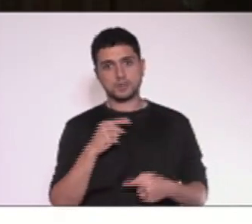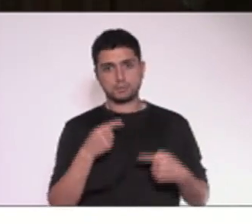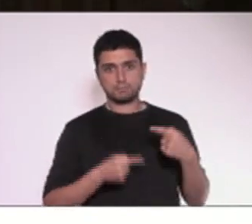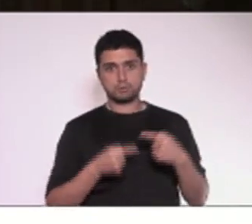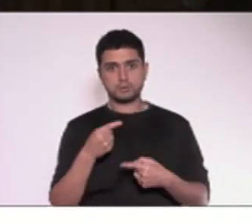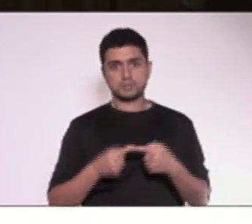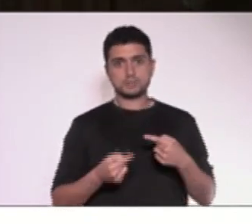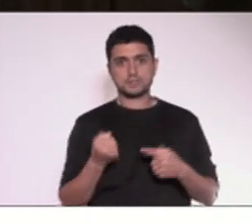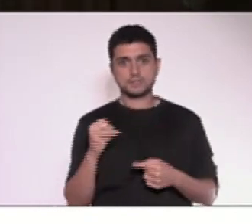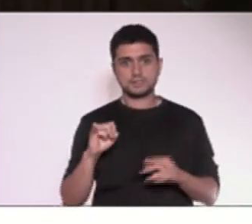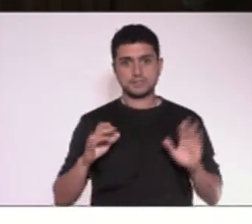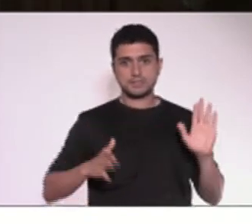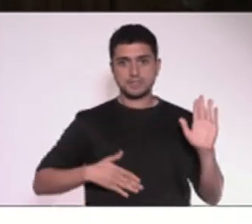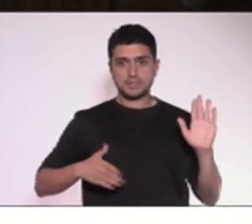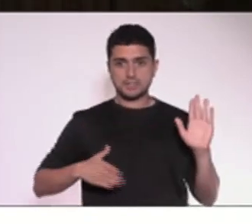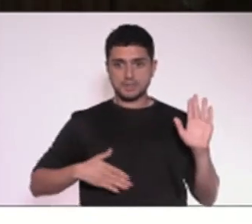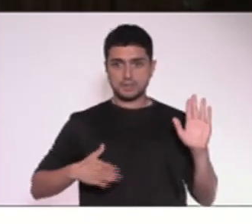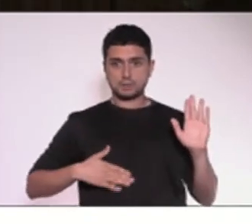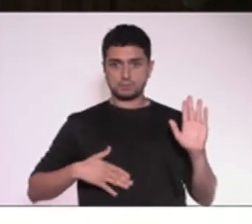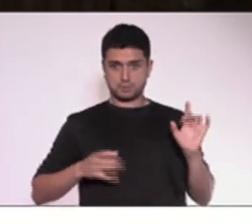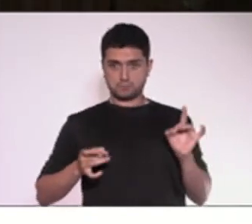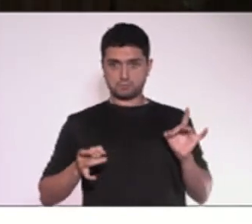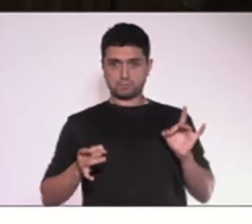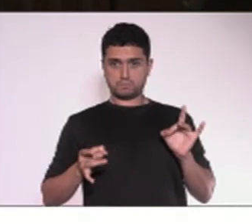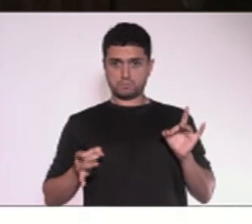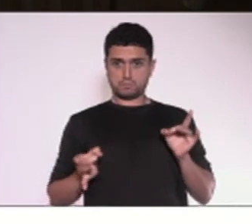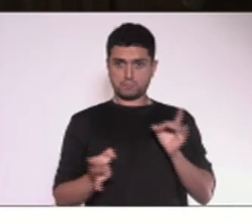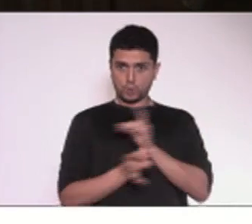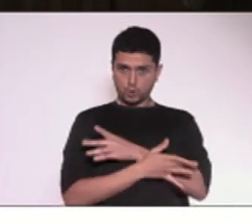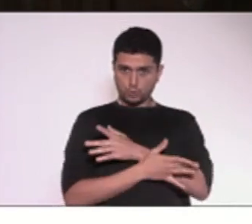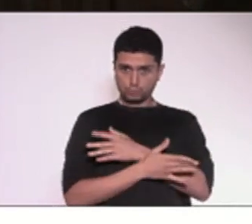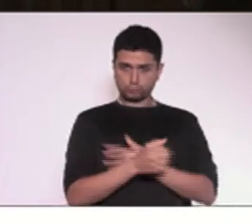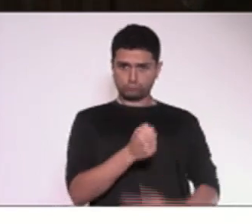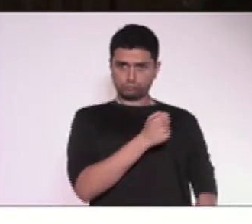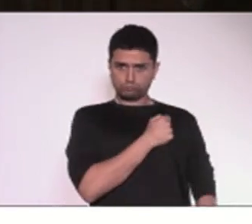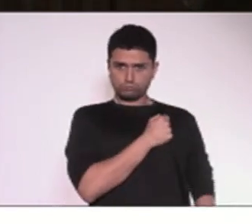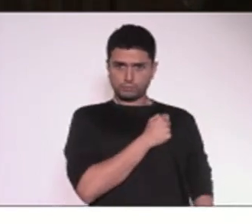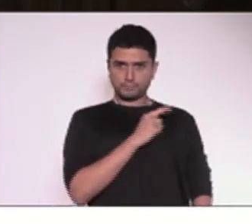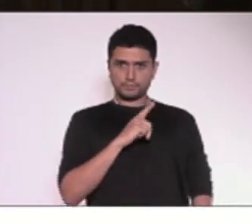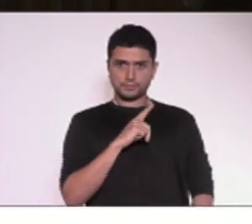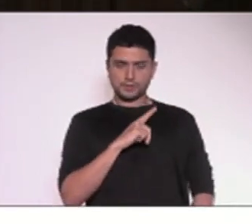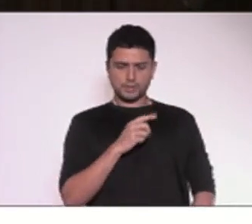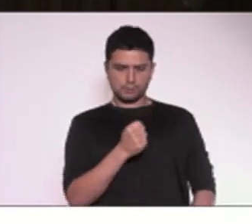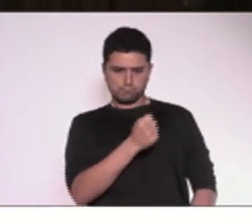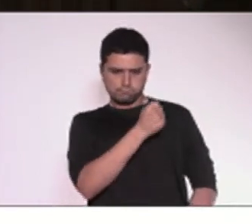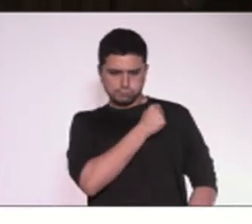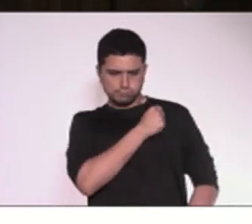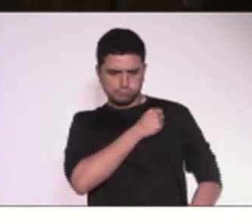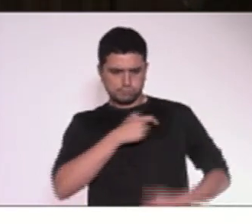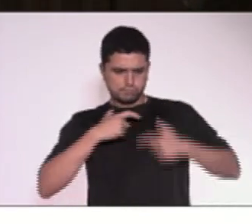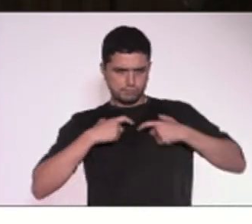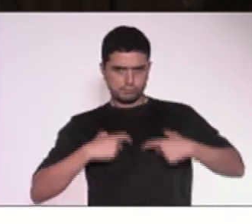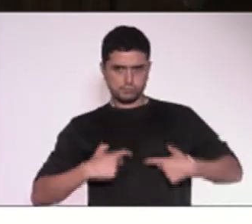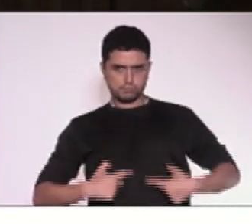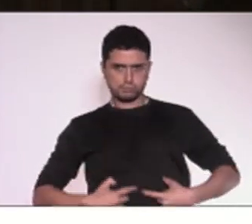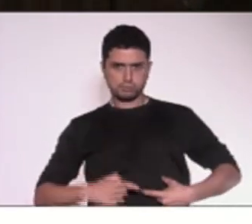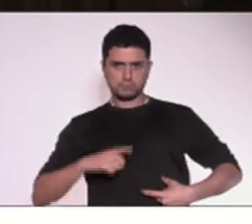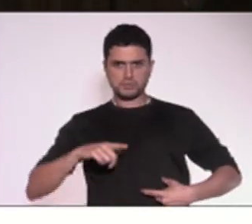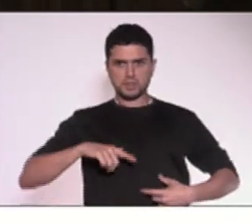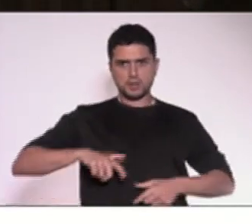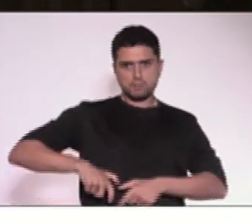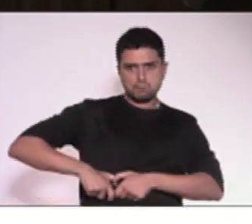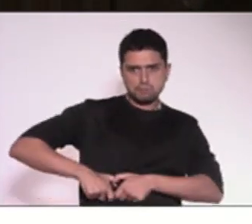estão pronto para o enfrentamento, muito mais fortemente armado e desprovido de qualquer regra a ser